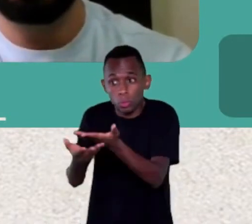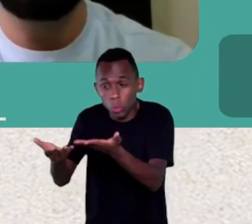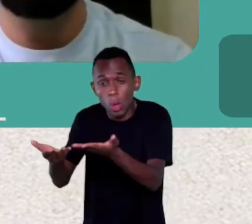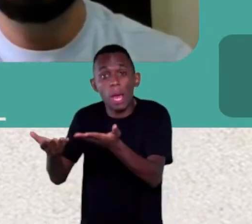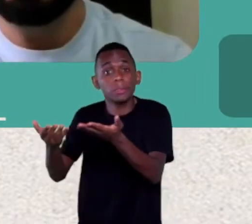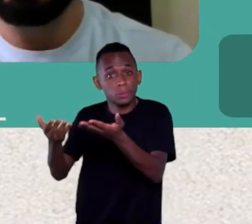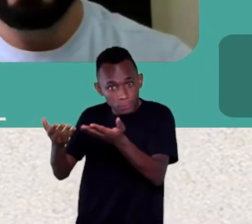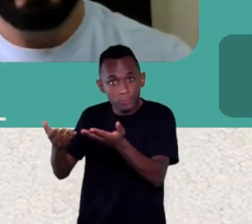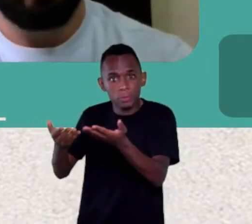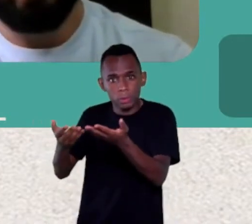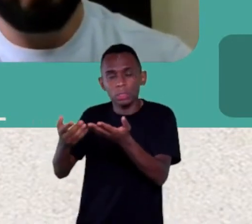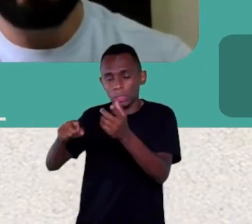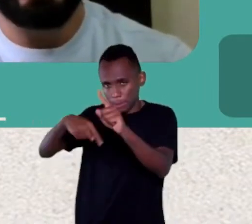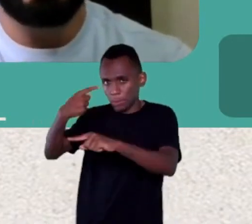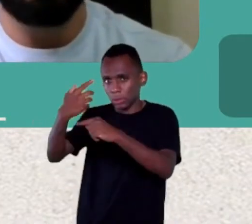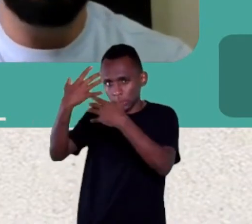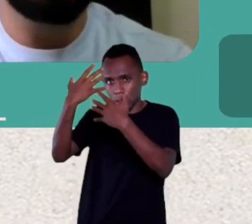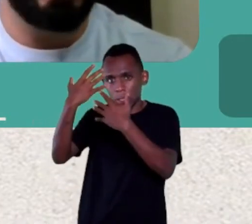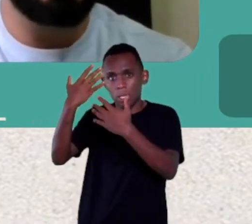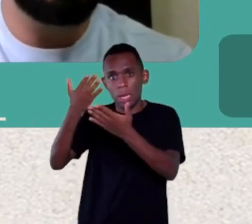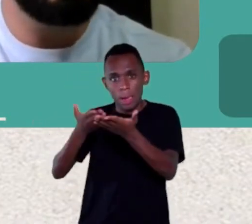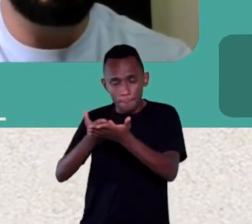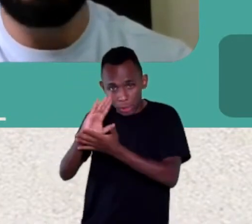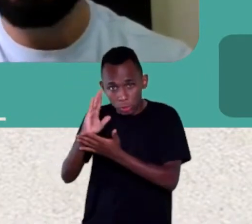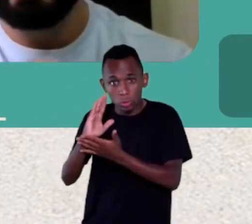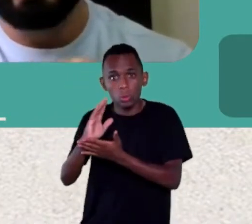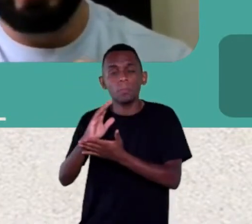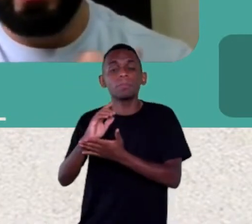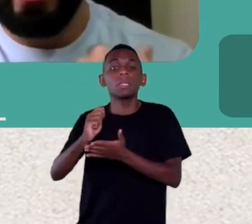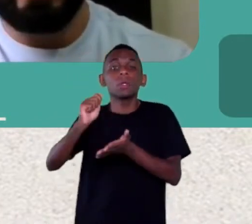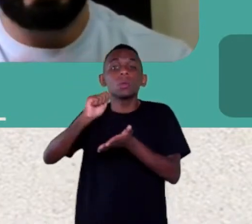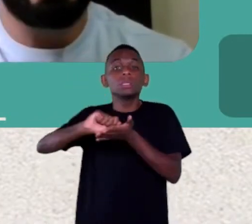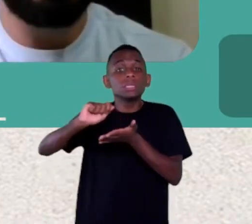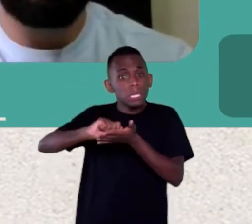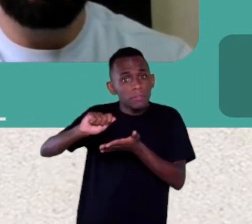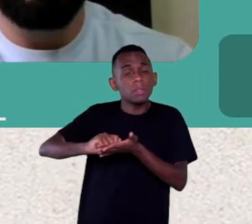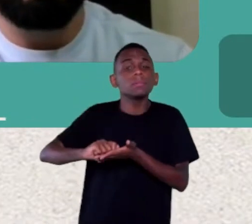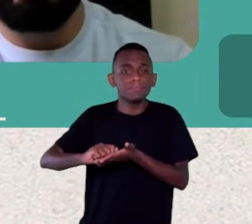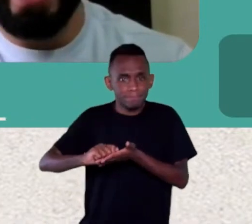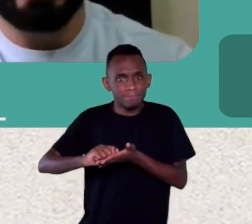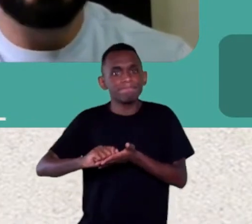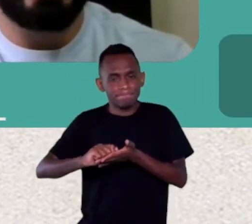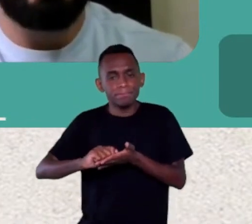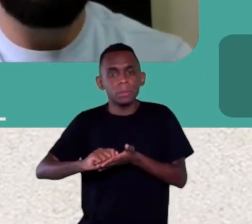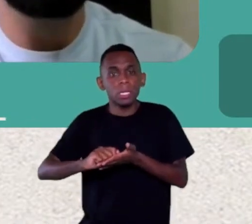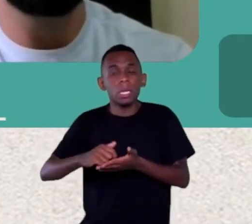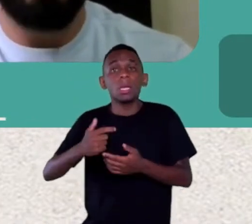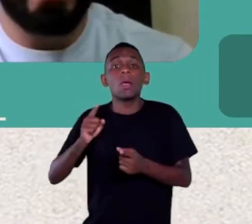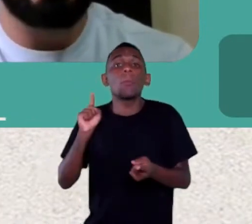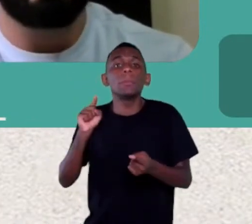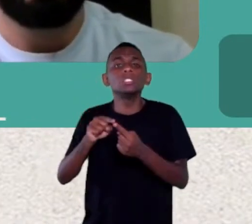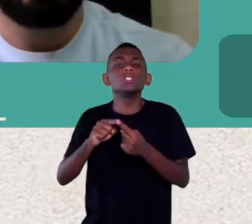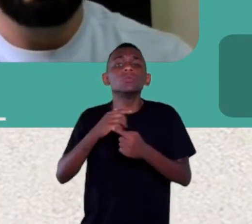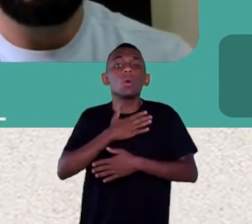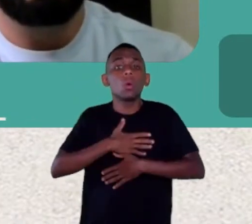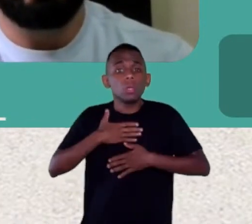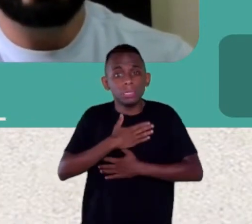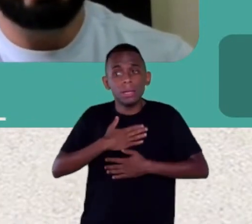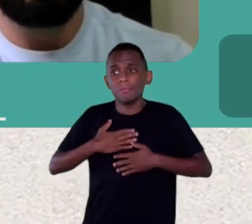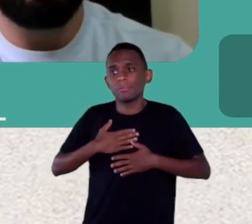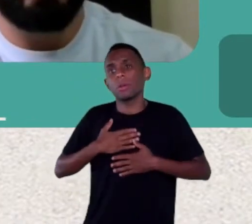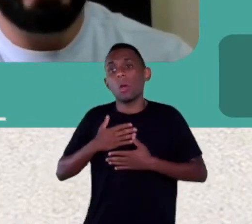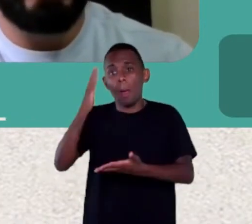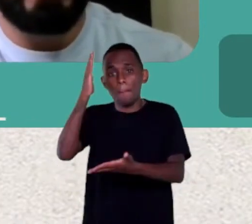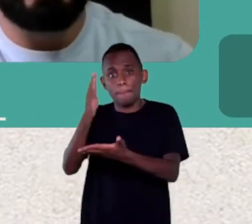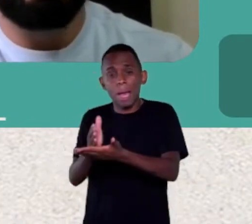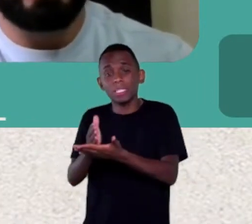a aprovação dele, eu coloquei que eu gostaria que a grande parte dele fosse doado. Então,